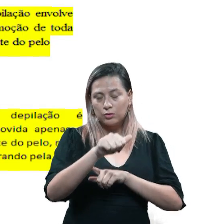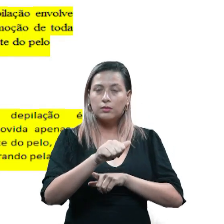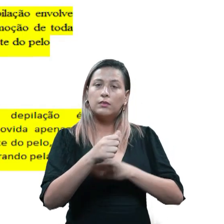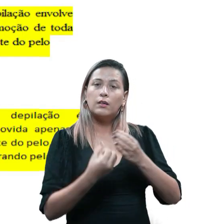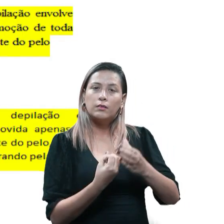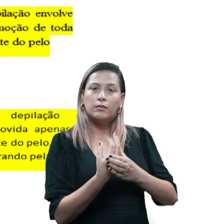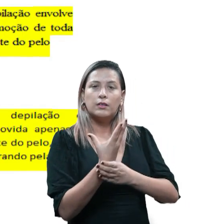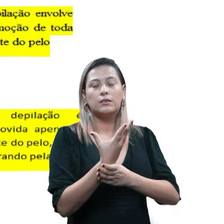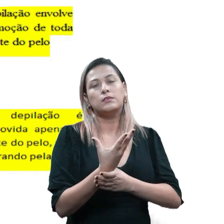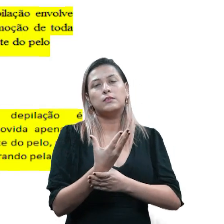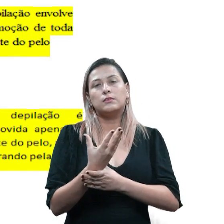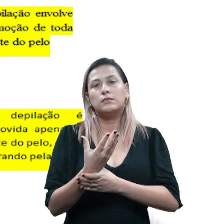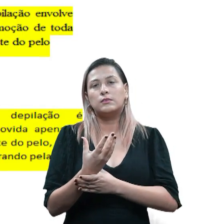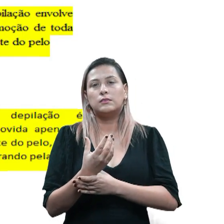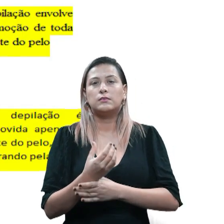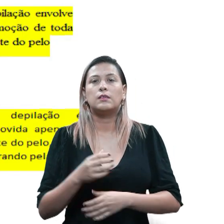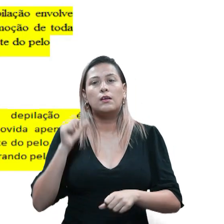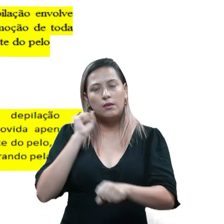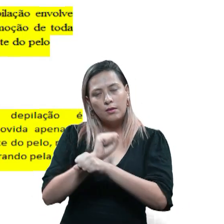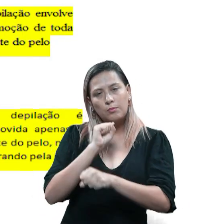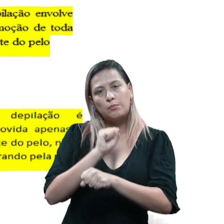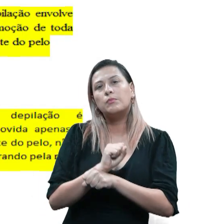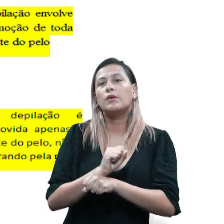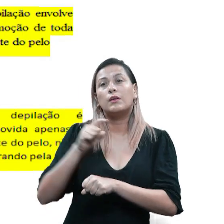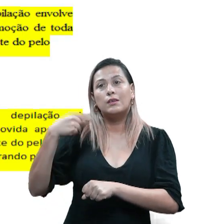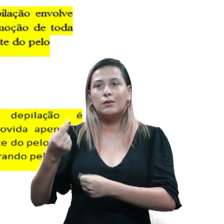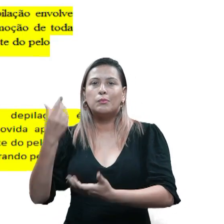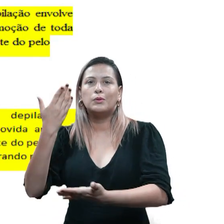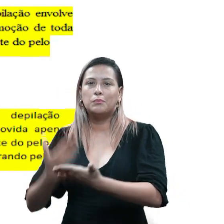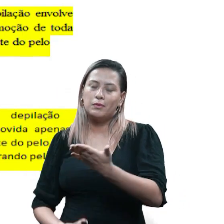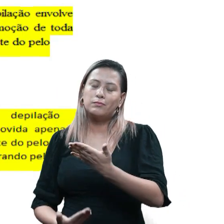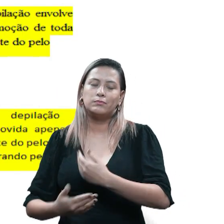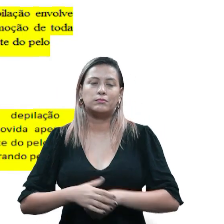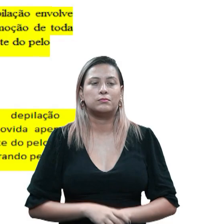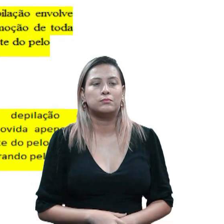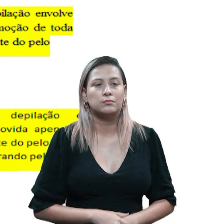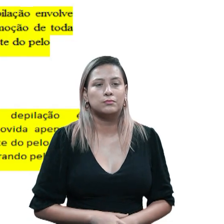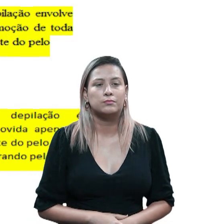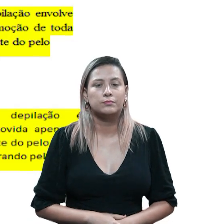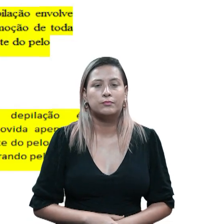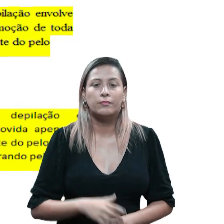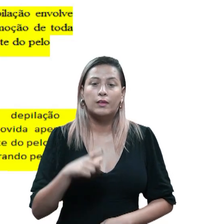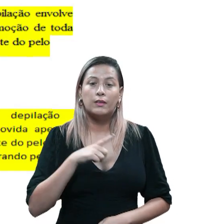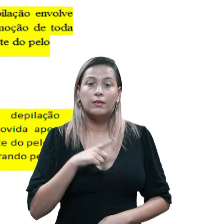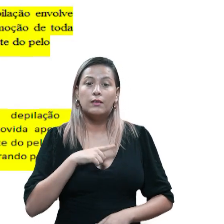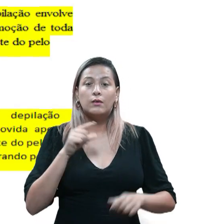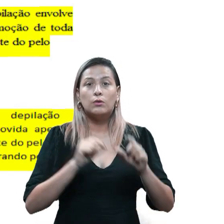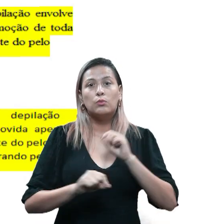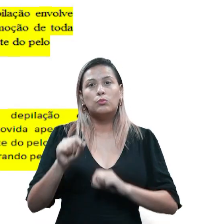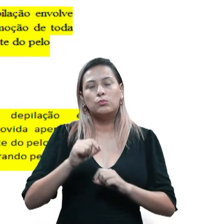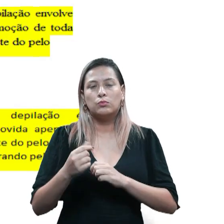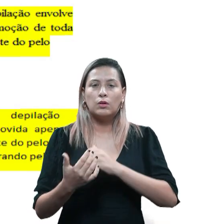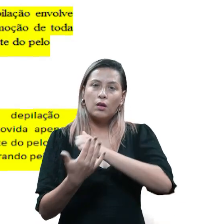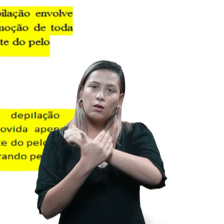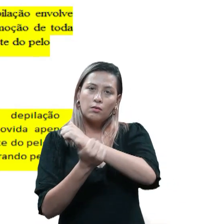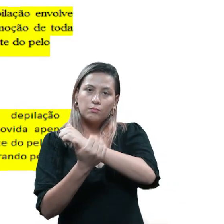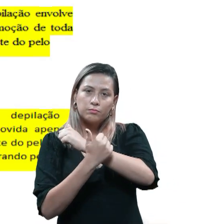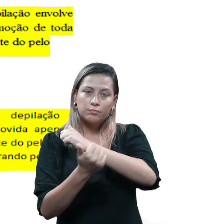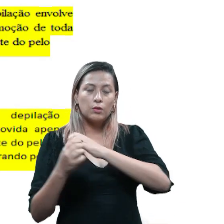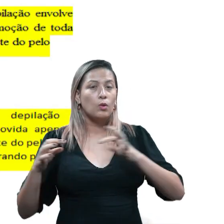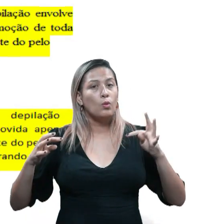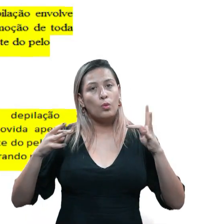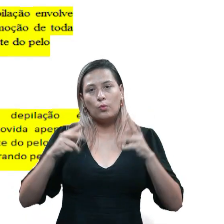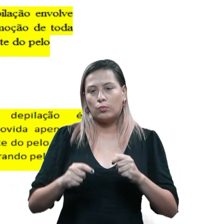fase de repouso, telógena é a fase de queda. A epilação envolve remoção de toda a haste do